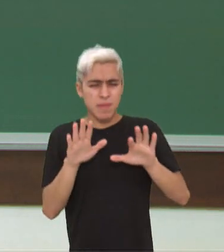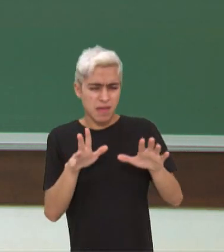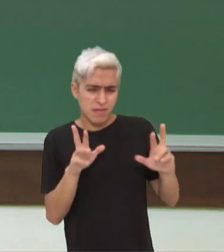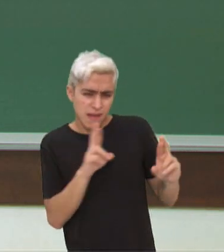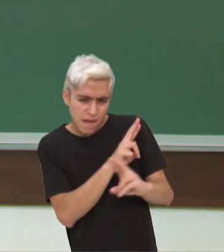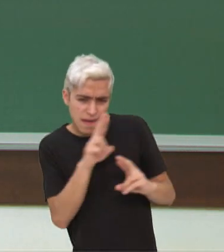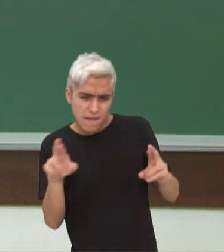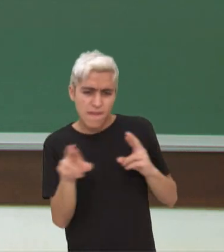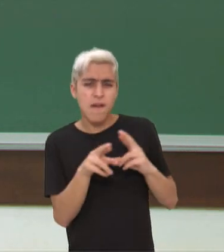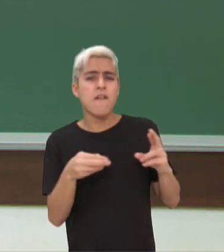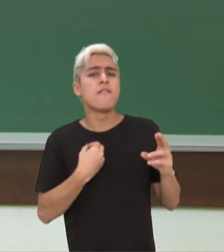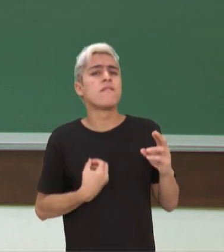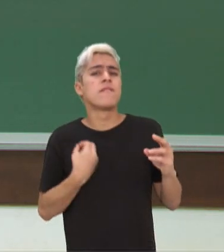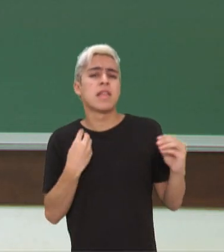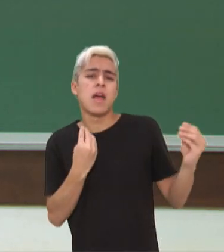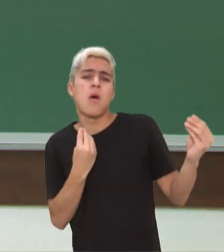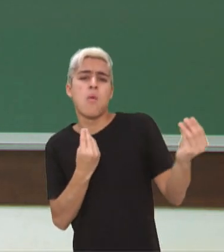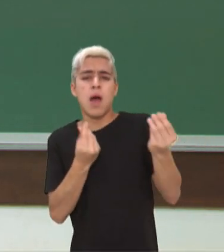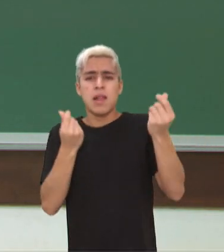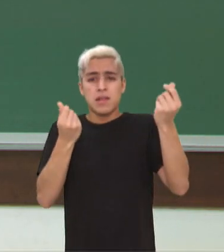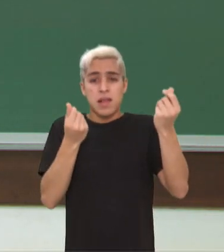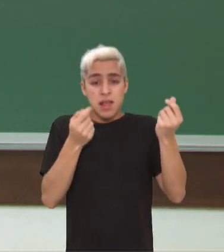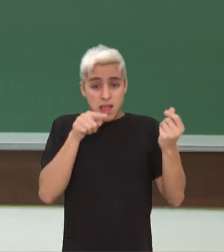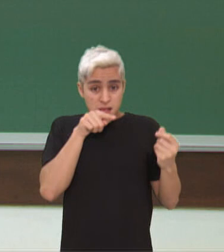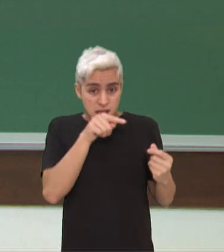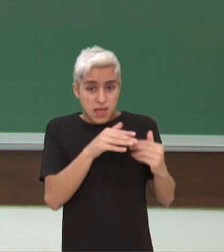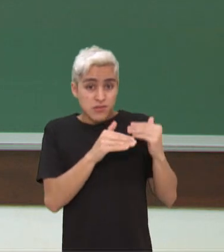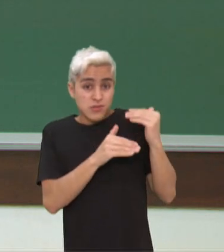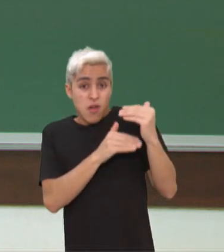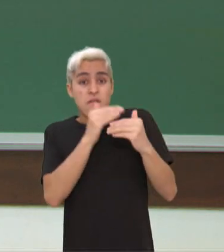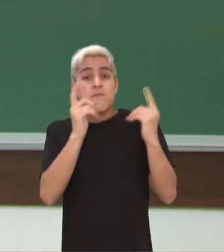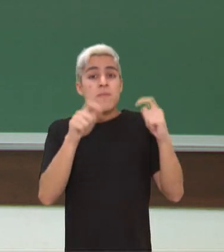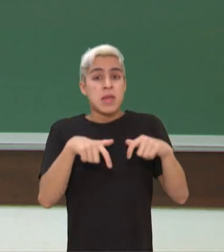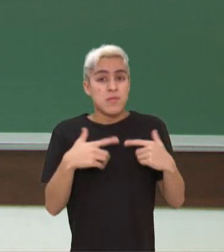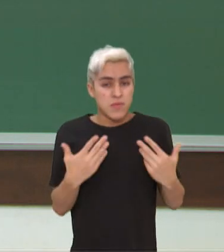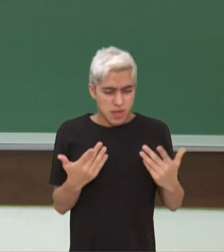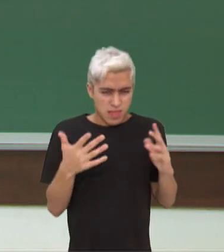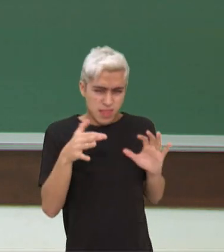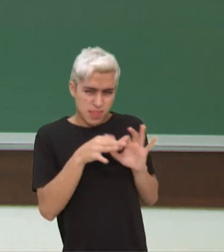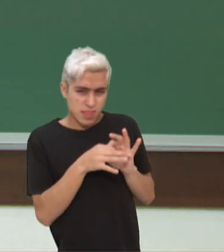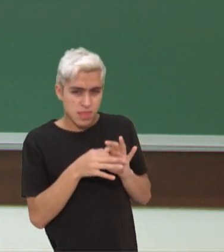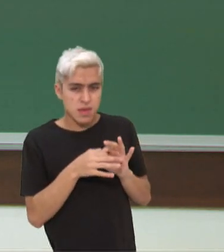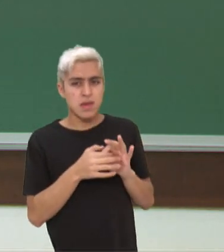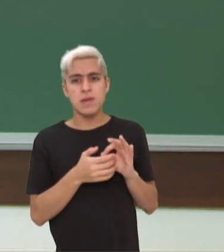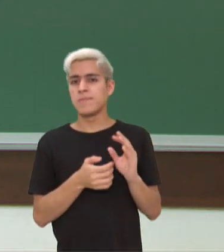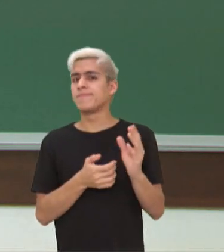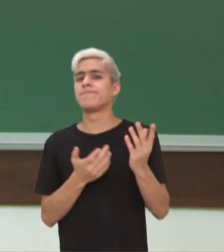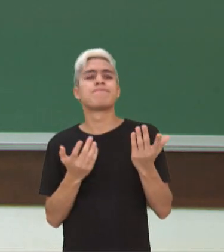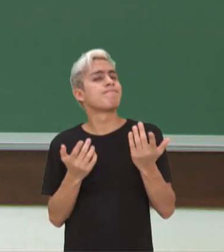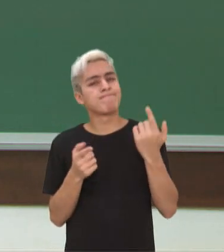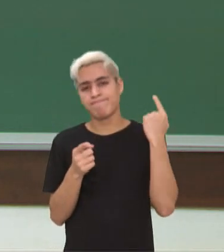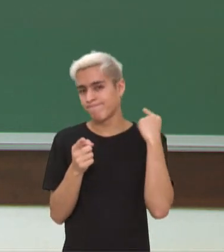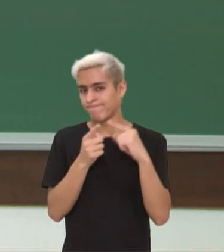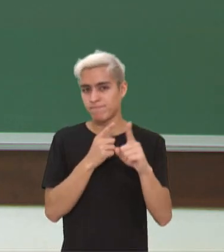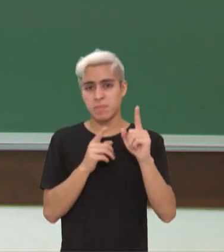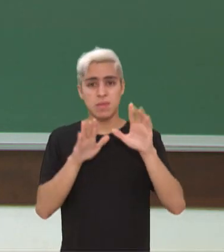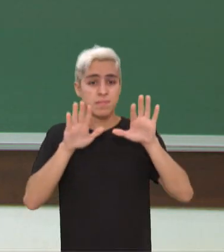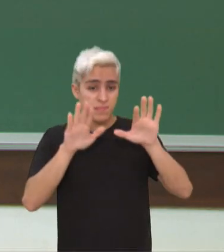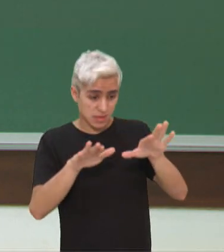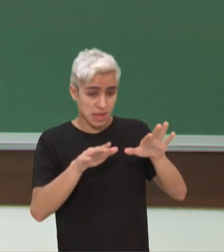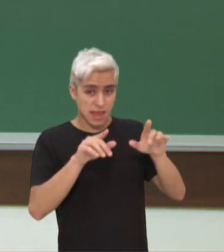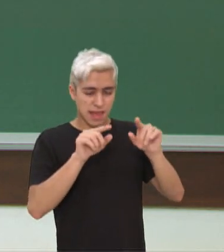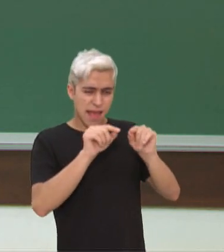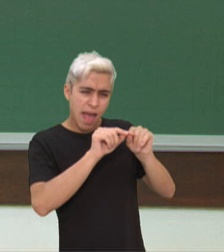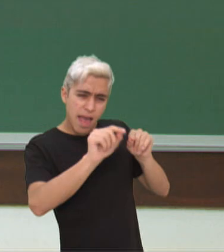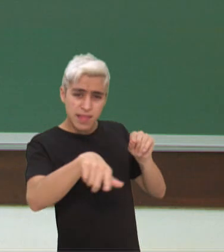a qualidade de vida da população, com o desenvolvimento daquele lugar? É claro que não, porque não necessariamente quem tem